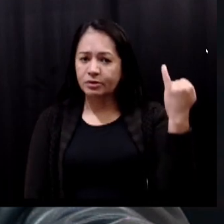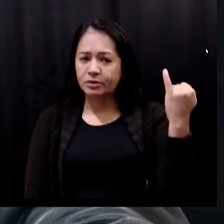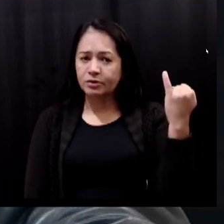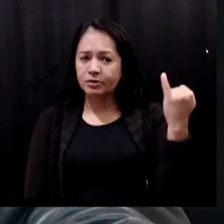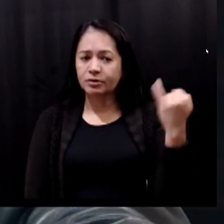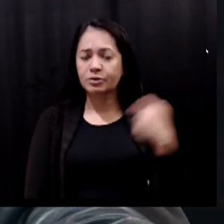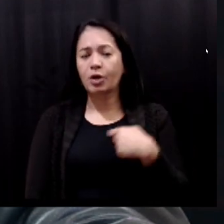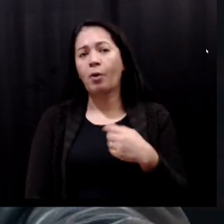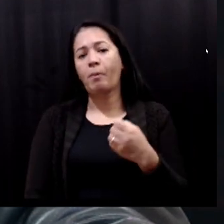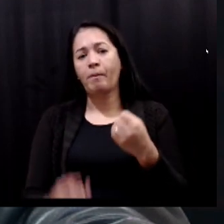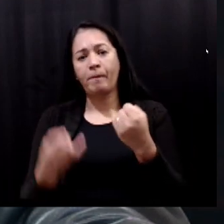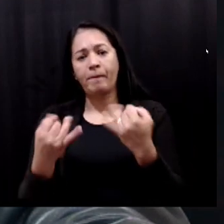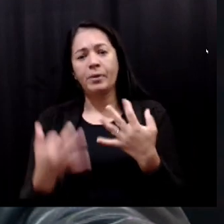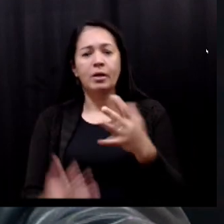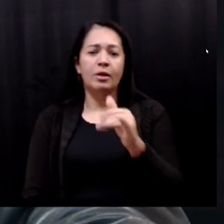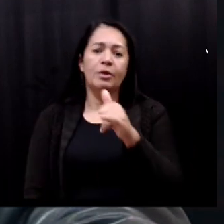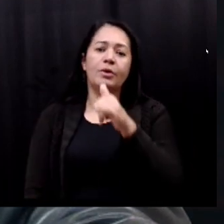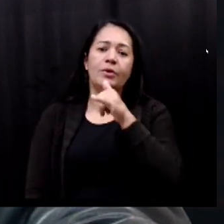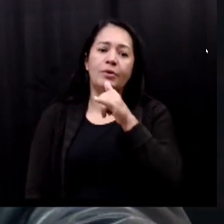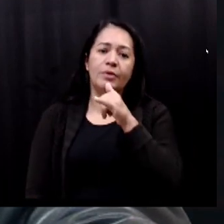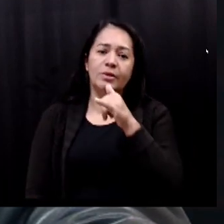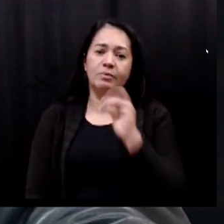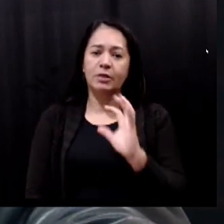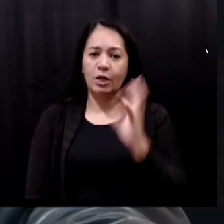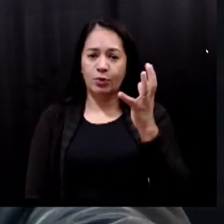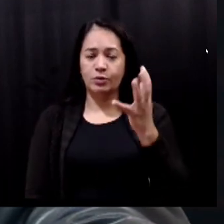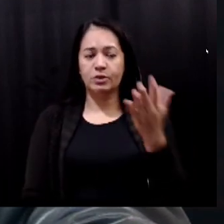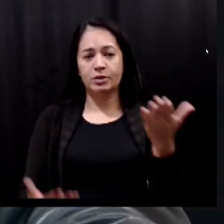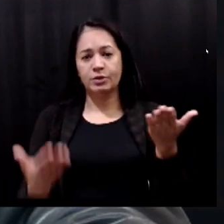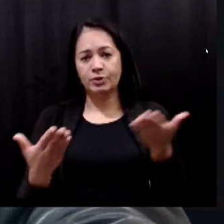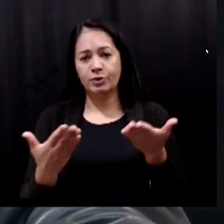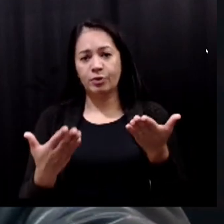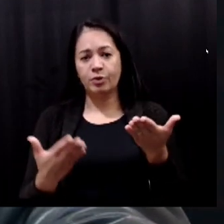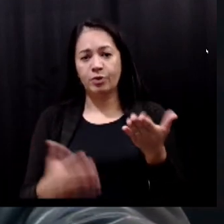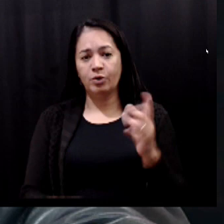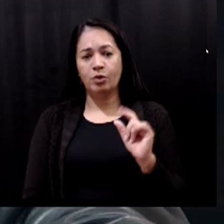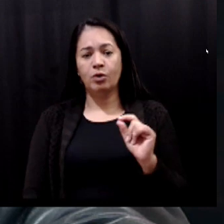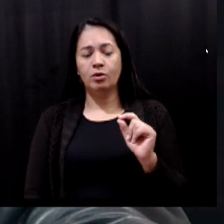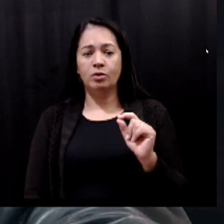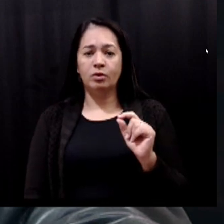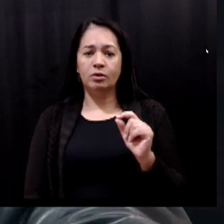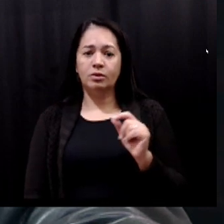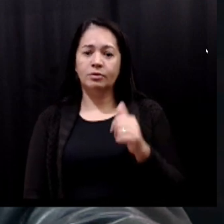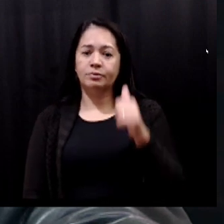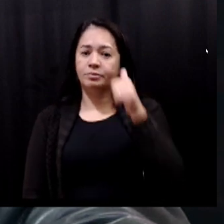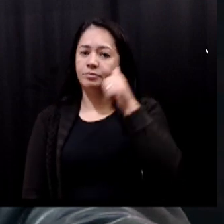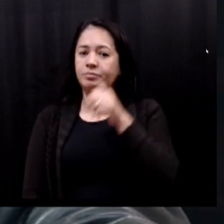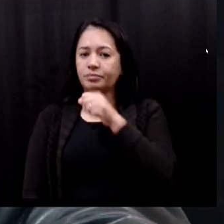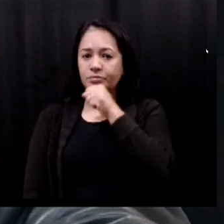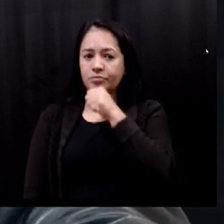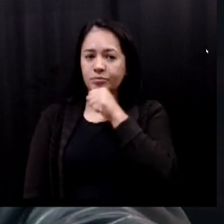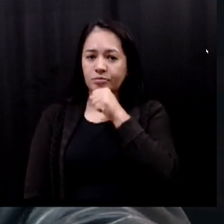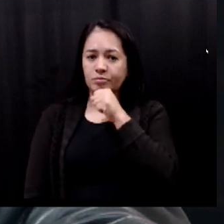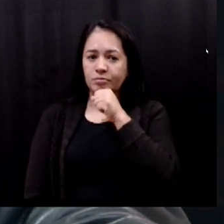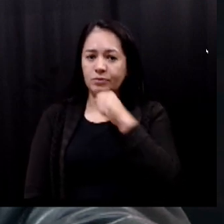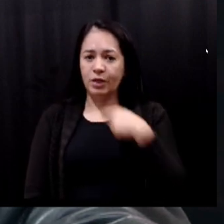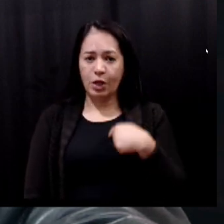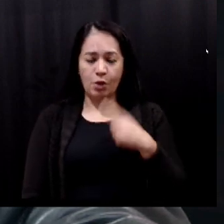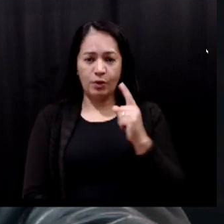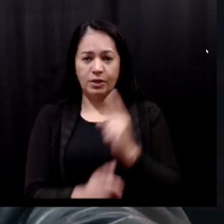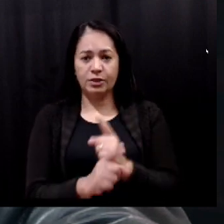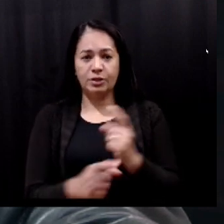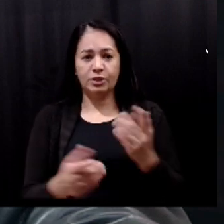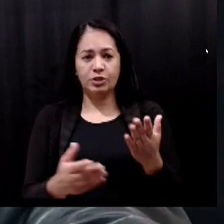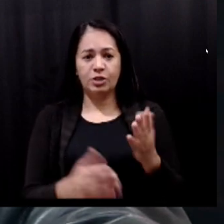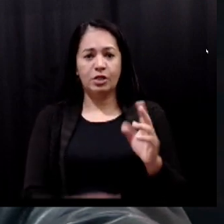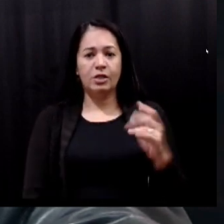um exemplo que me ocorre agora, de uma senhora que atendi no consultório já na faixa dos 50